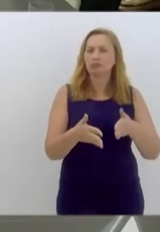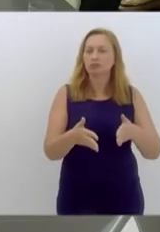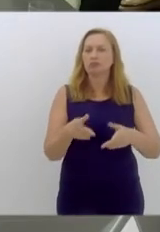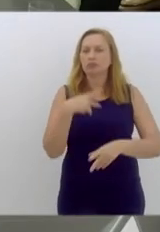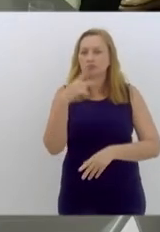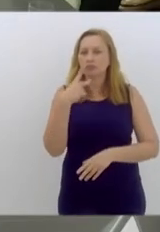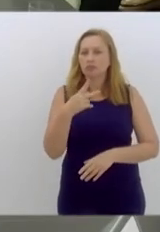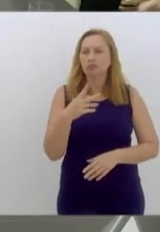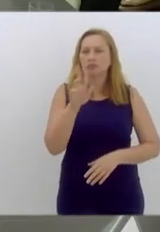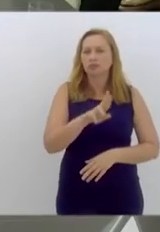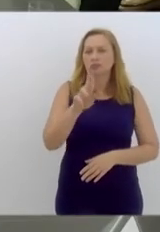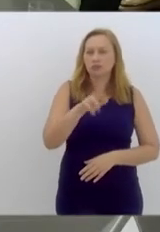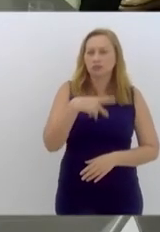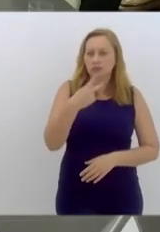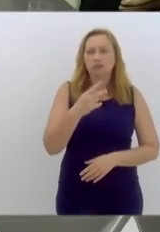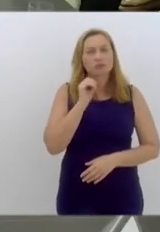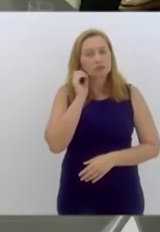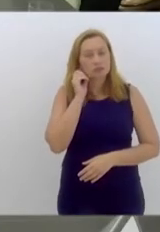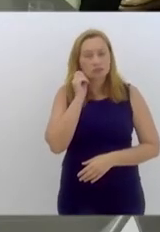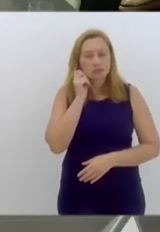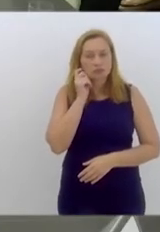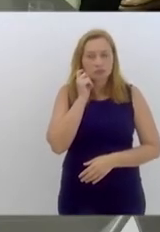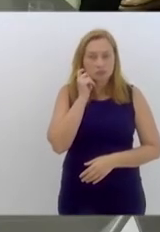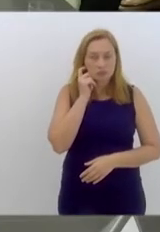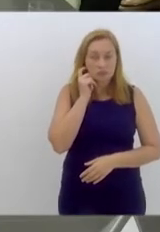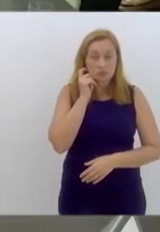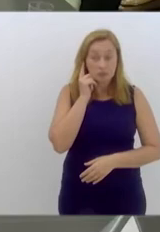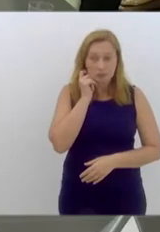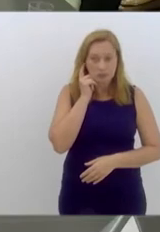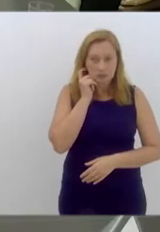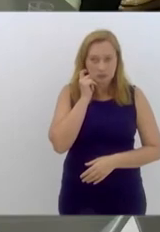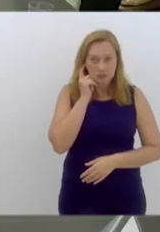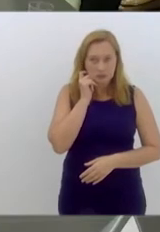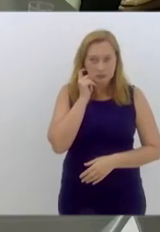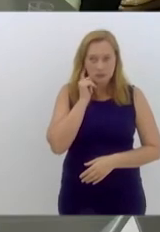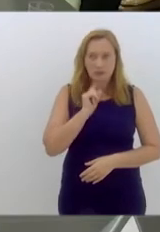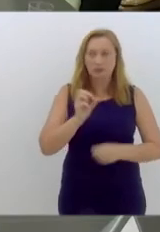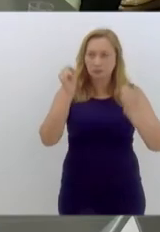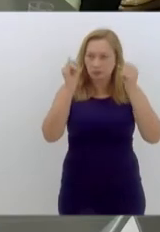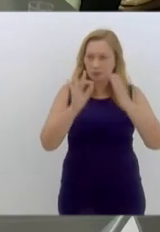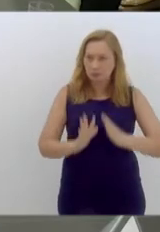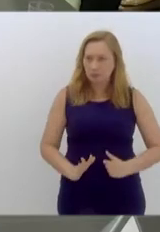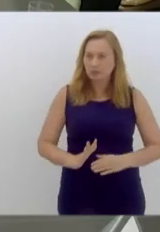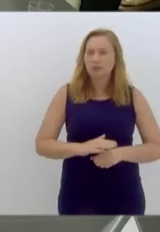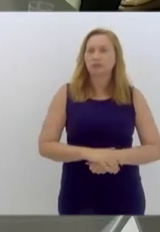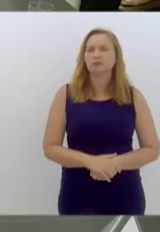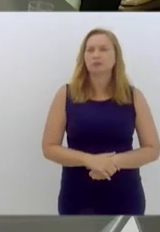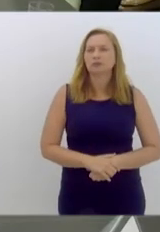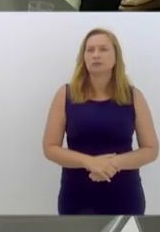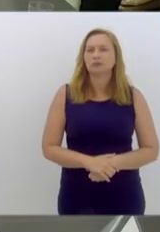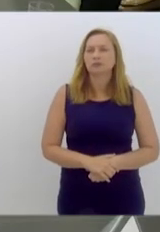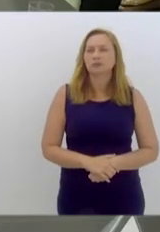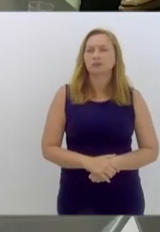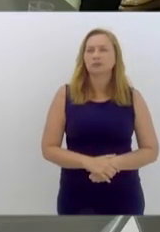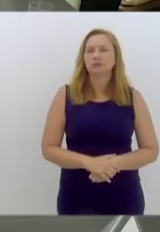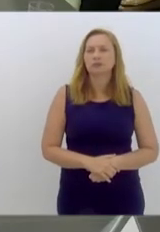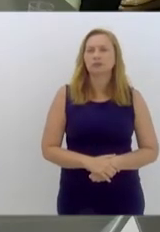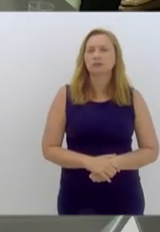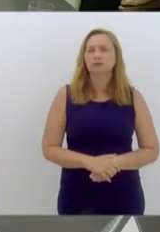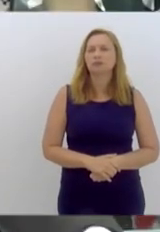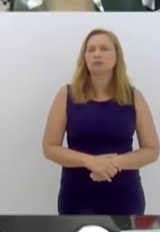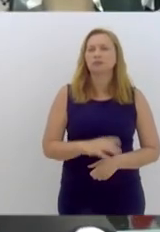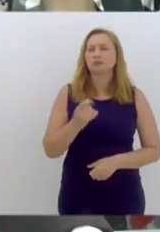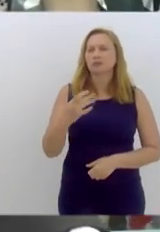questionados, que eu ia fazer usar a palavra. Não, brevemente, presidente, só título de esclarecimento, tanto o Chaves quanto o Flávio